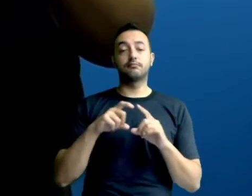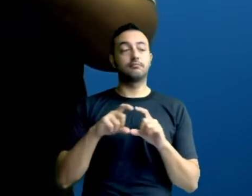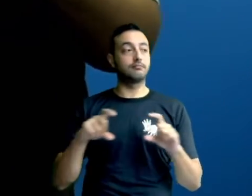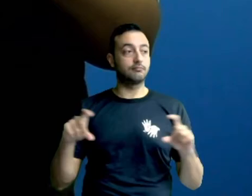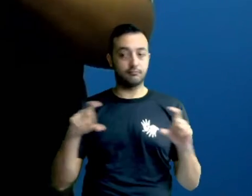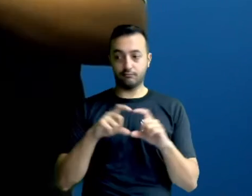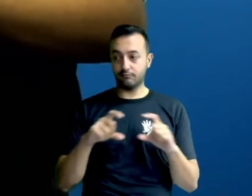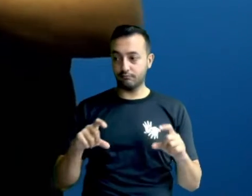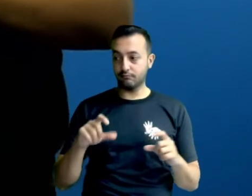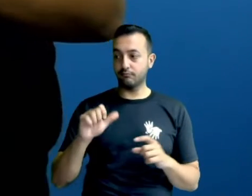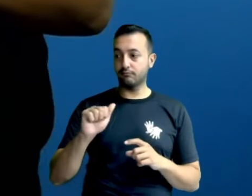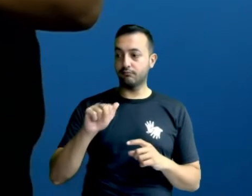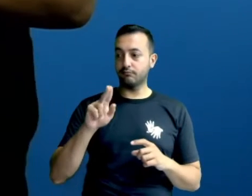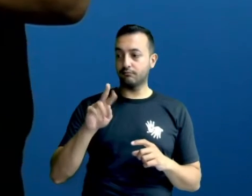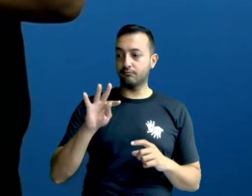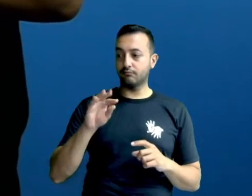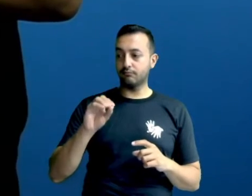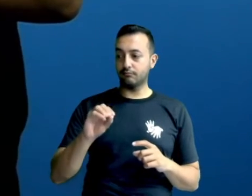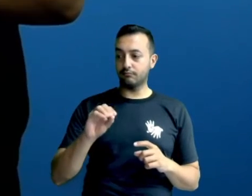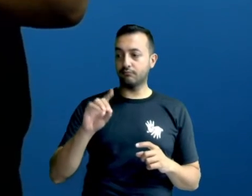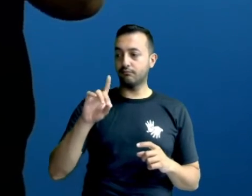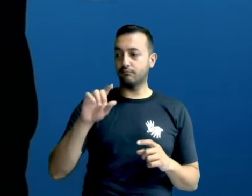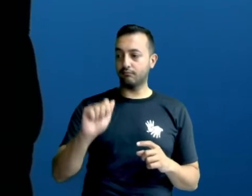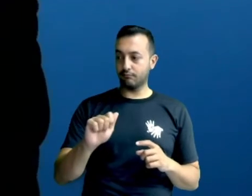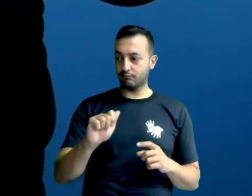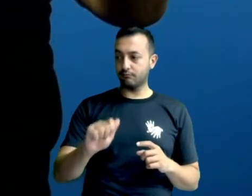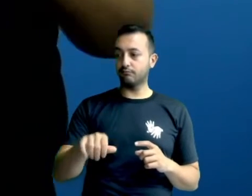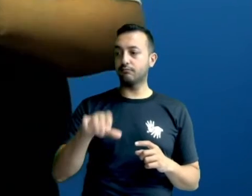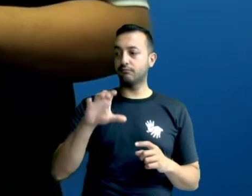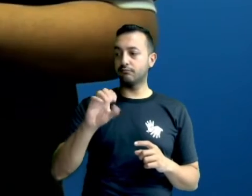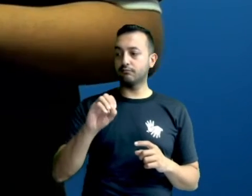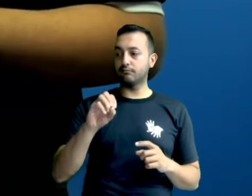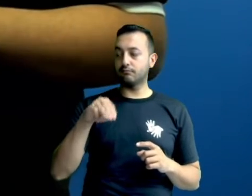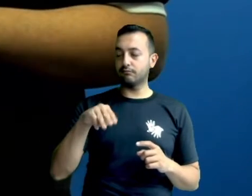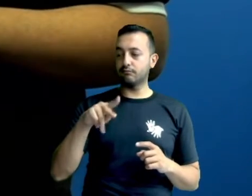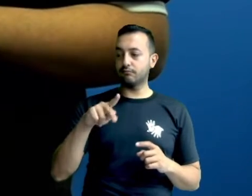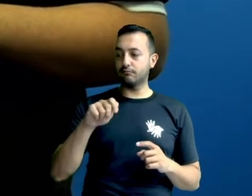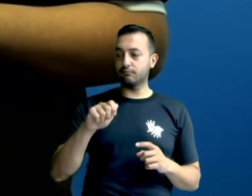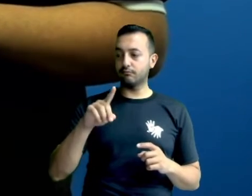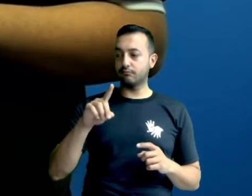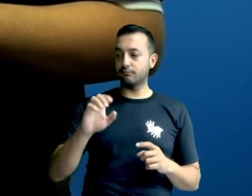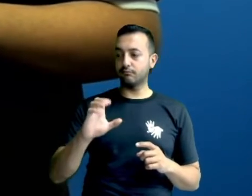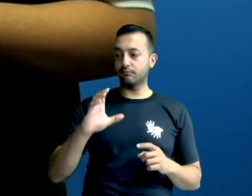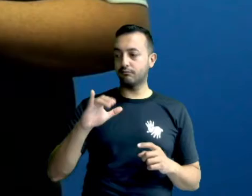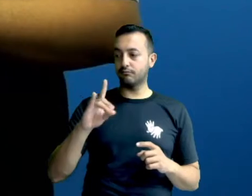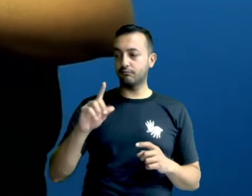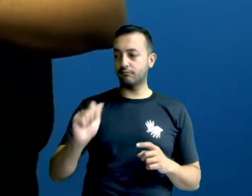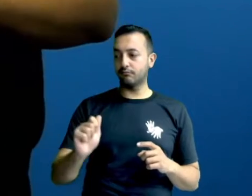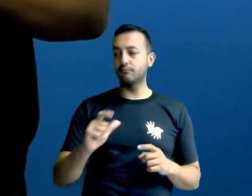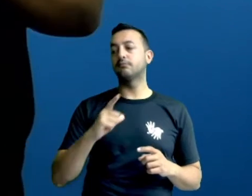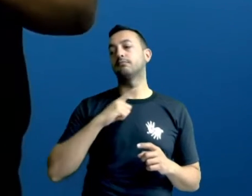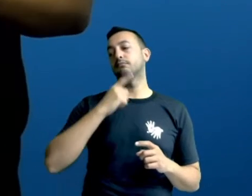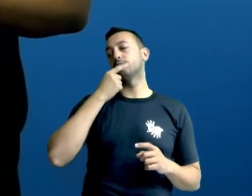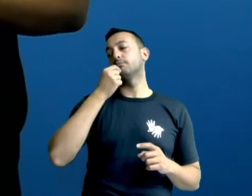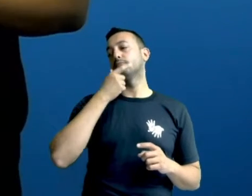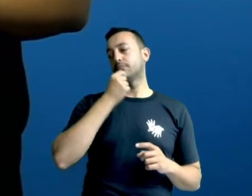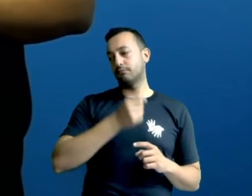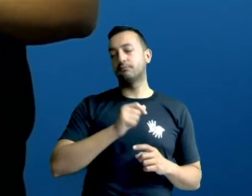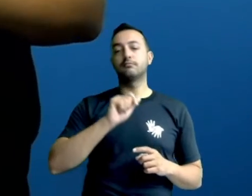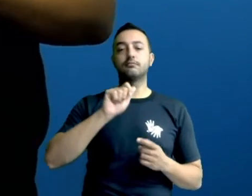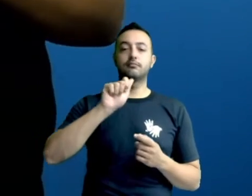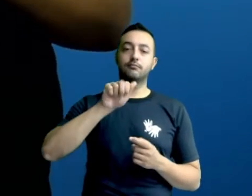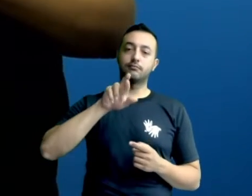de O Alto da Compadecida, do nosso grande Ariano Suassuna, tá bom?